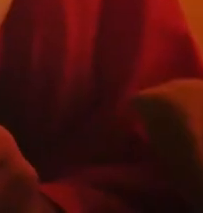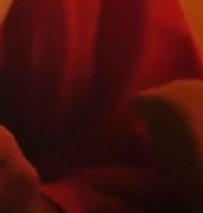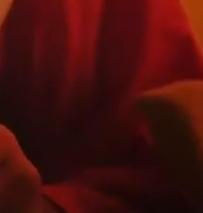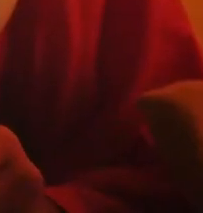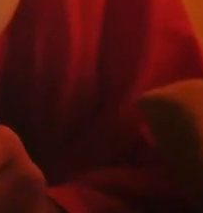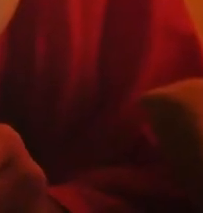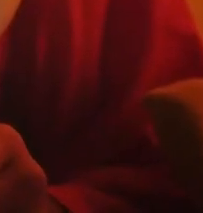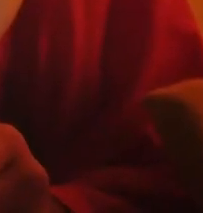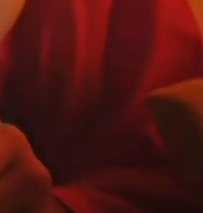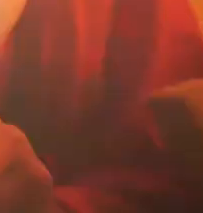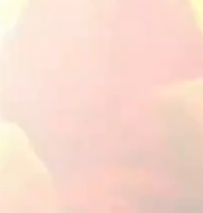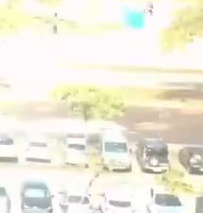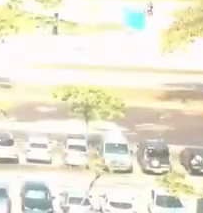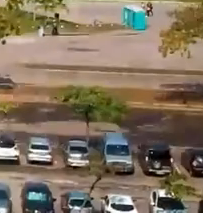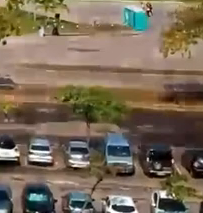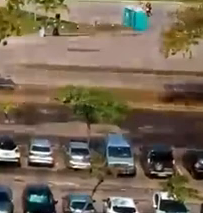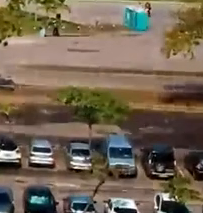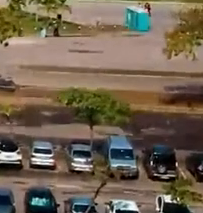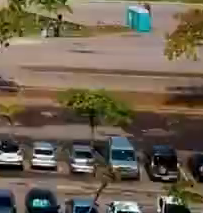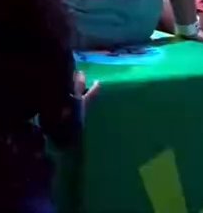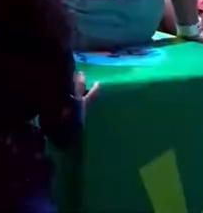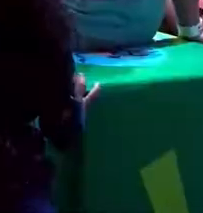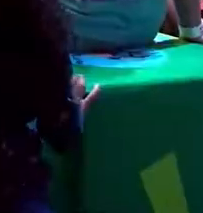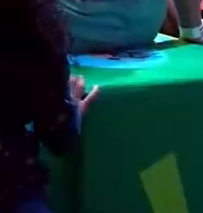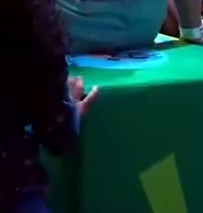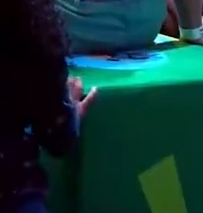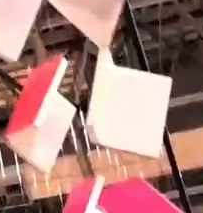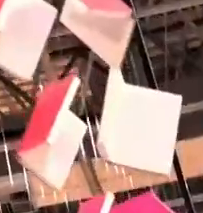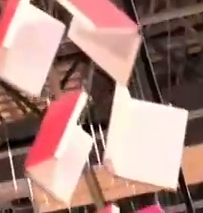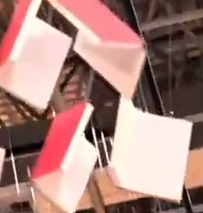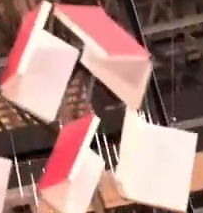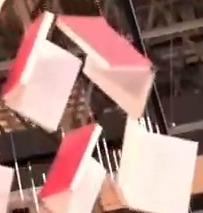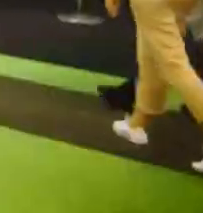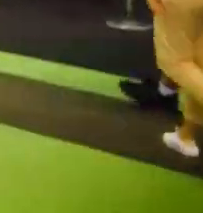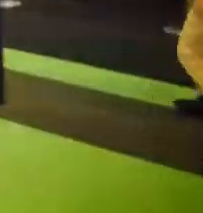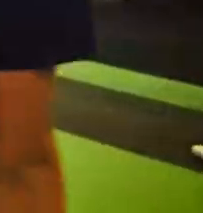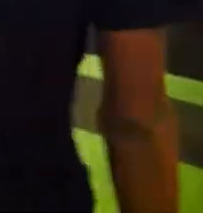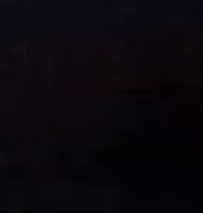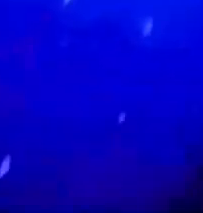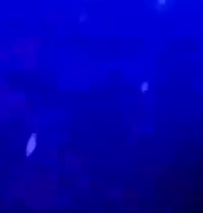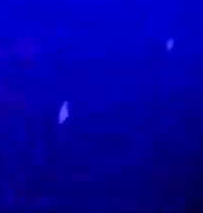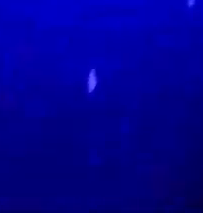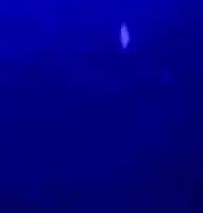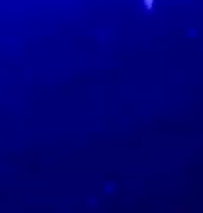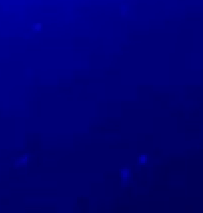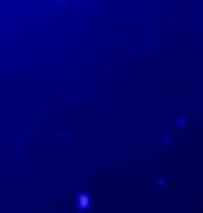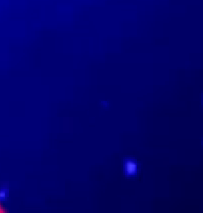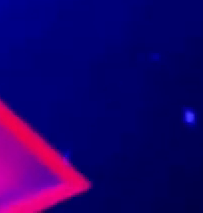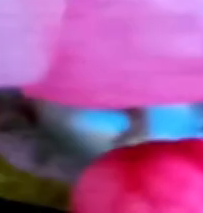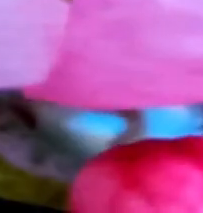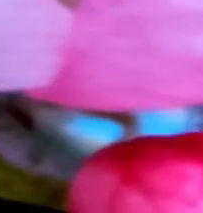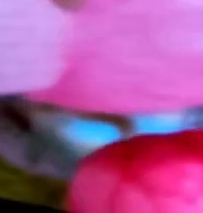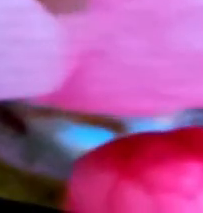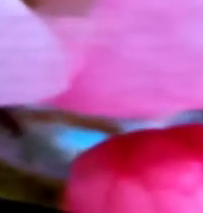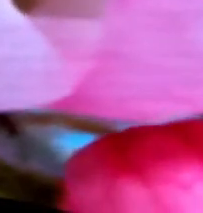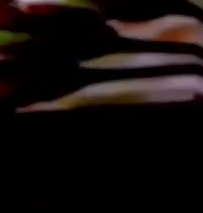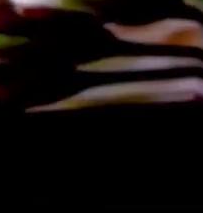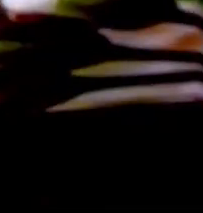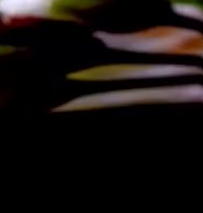de uma mesma aventura e esse Grande Encontro de narrativas e de momentos inesquecíveis está chegando